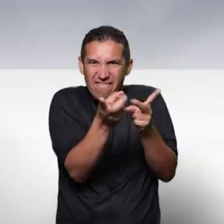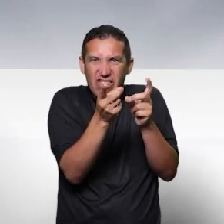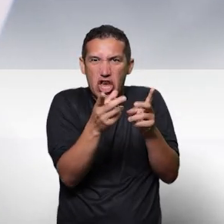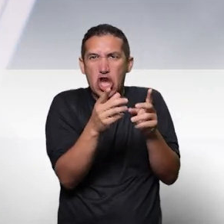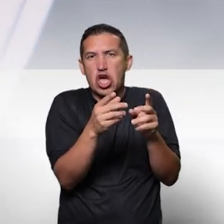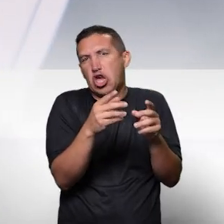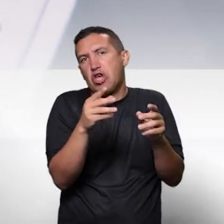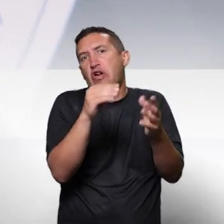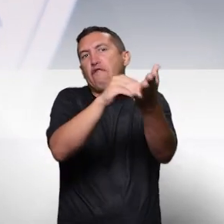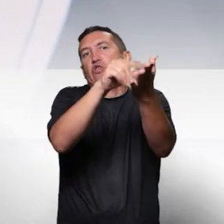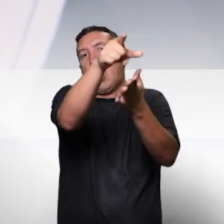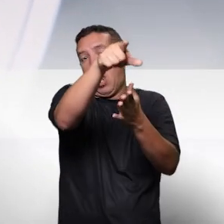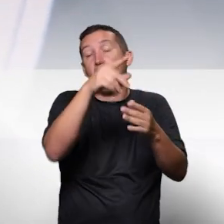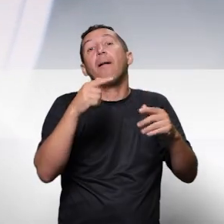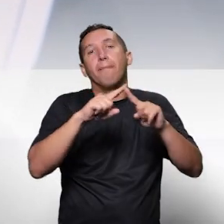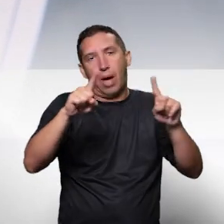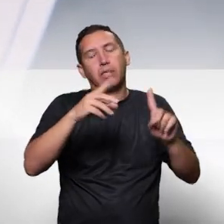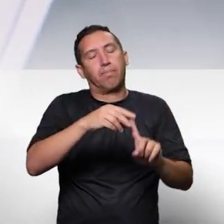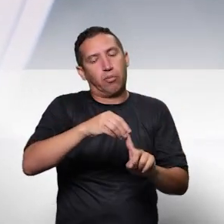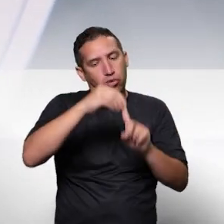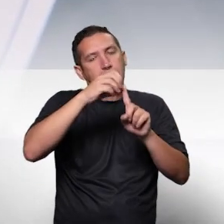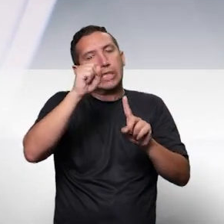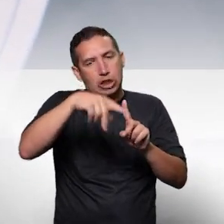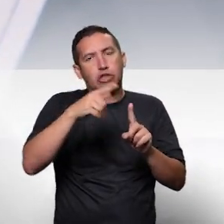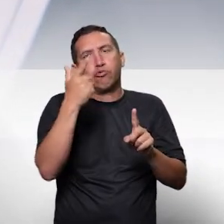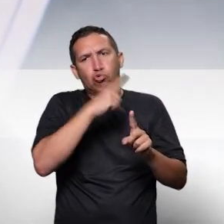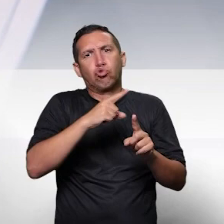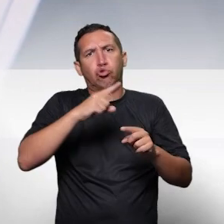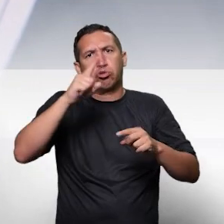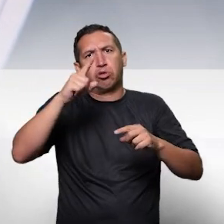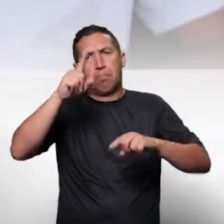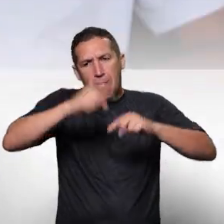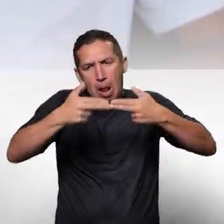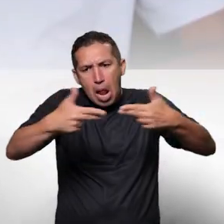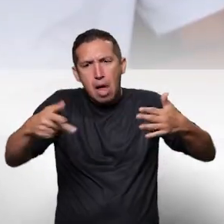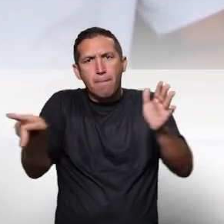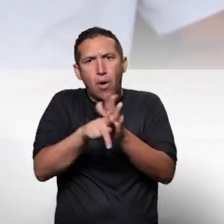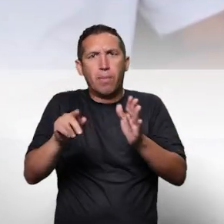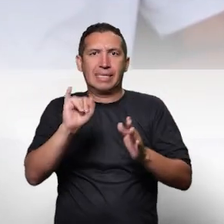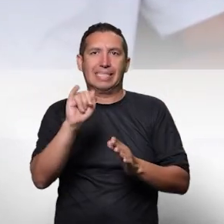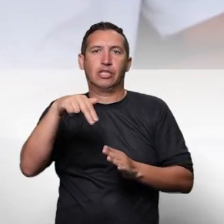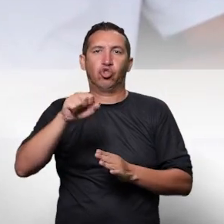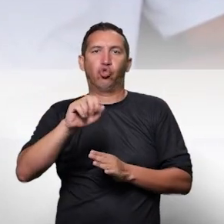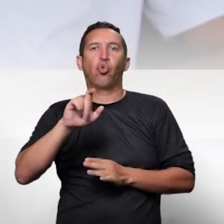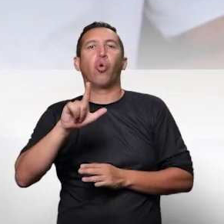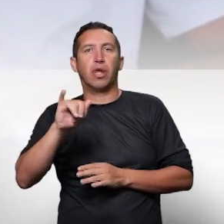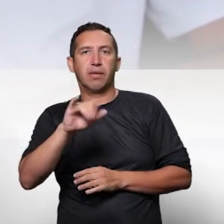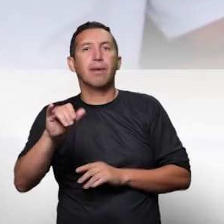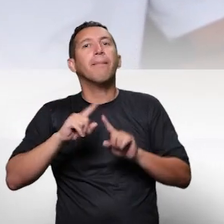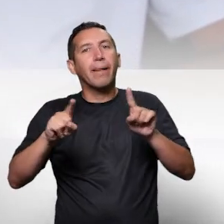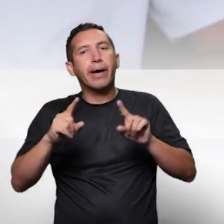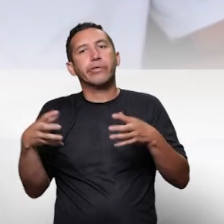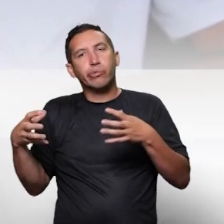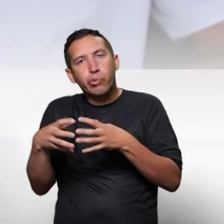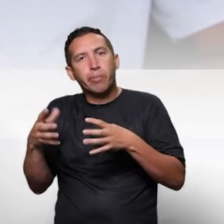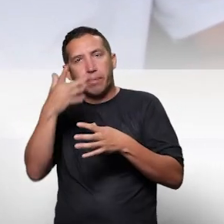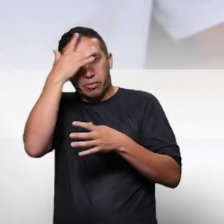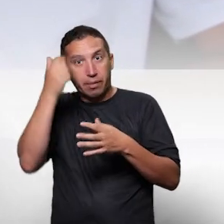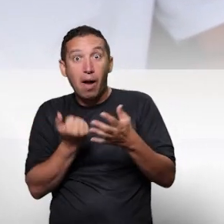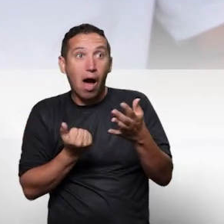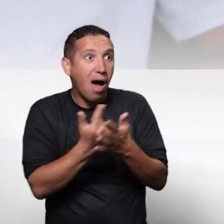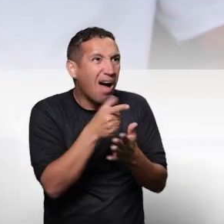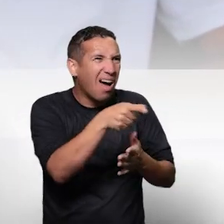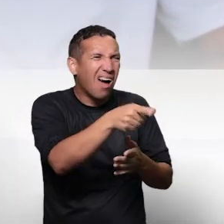diz que tratou como prioridade a regularização do abastecimento os pacientes no entanto reclamam que muitas vezes